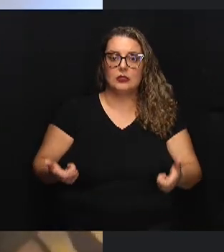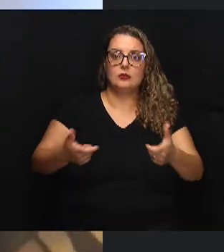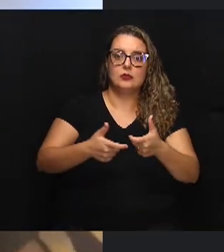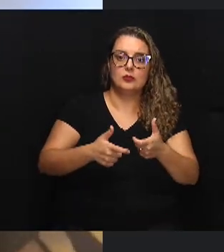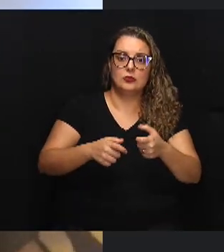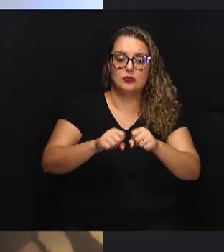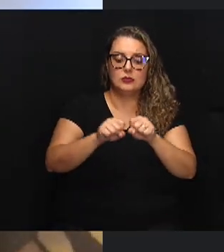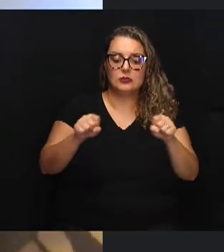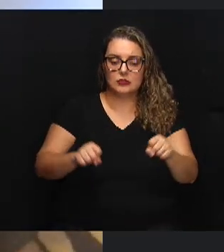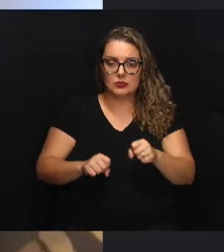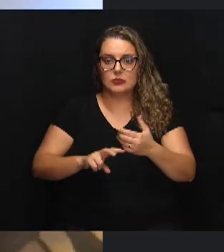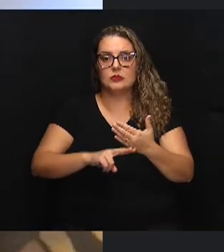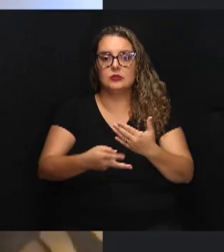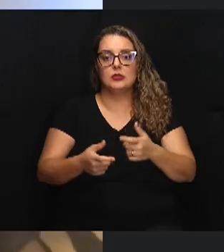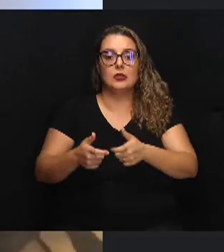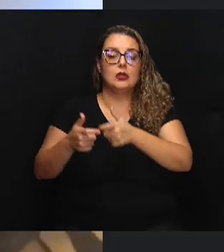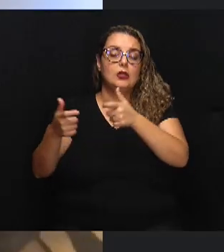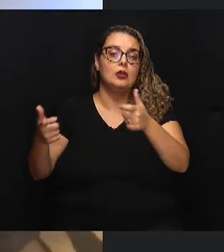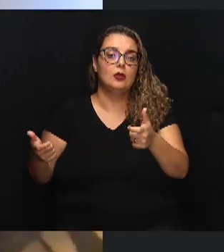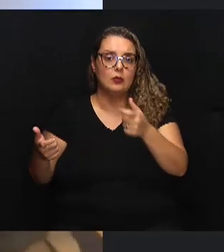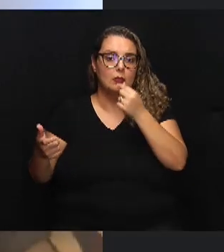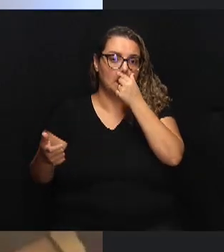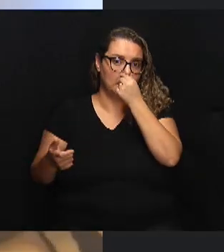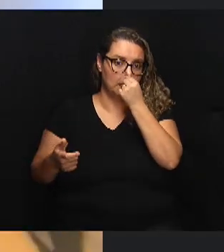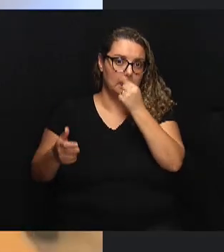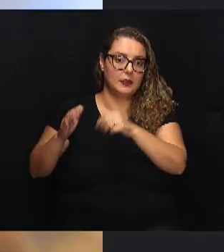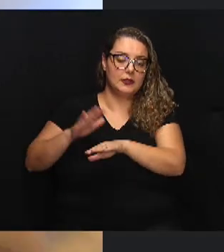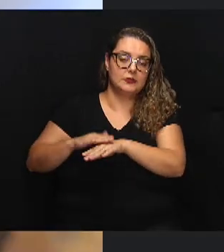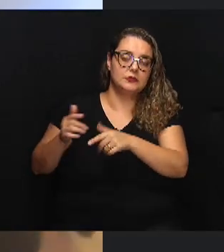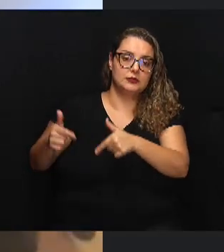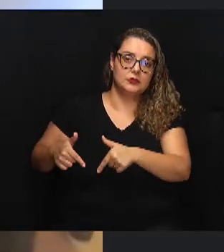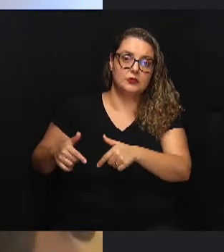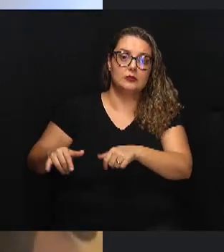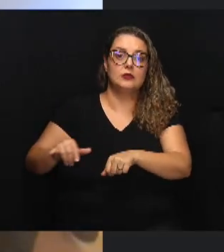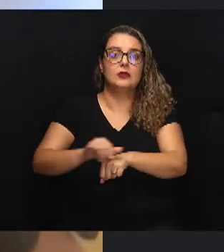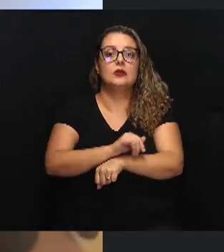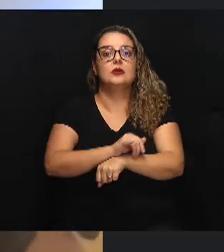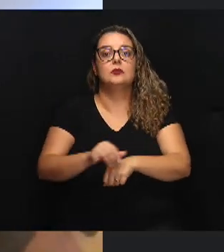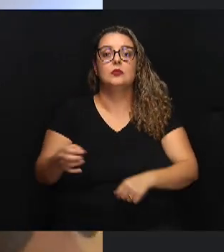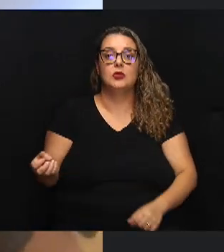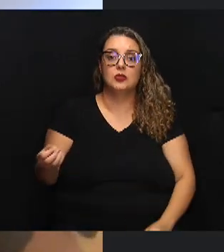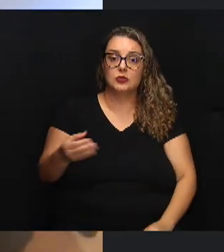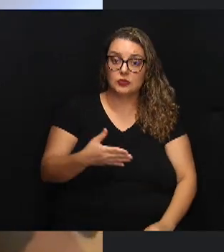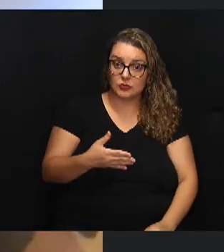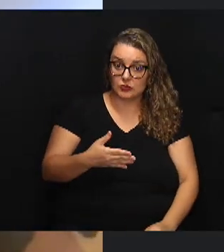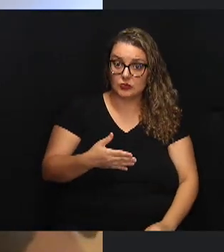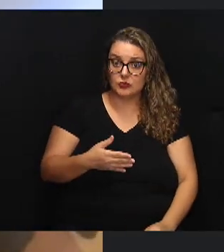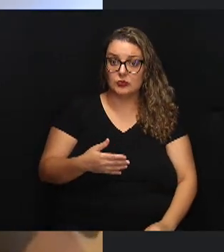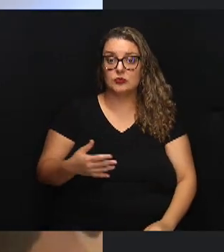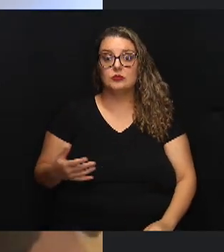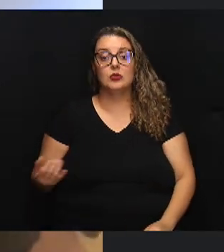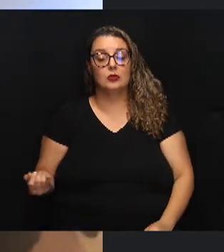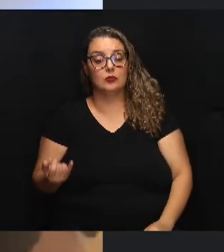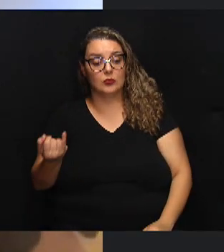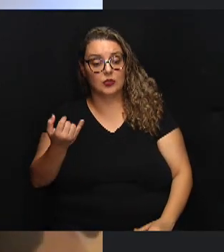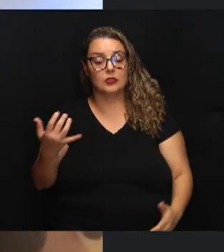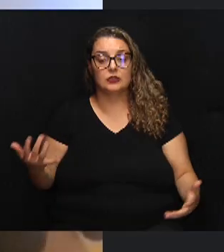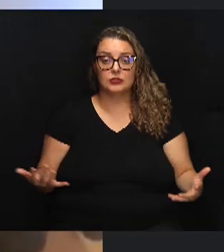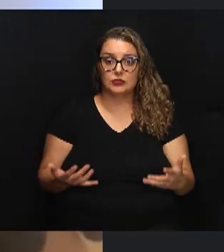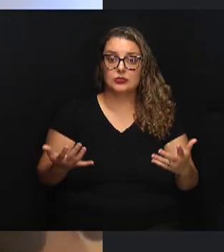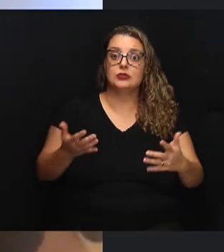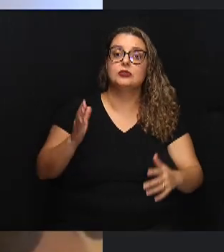sistêmicos e a gente aumenta a ação local. Então, uma estratégia nova, uma estratégia promissora, que a gente